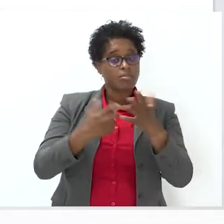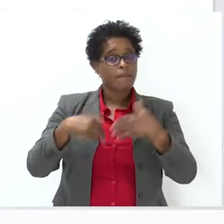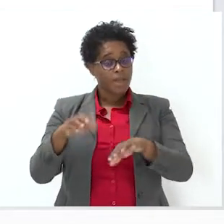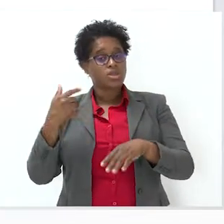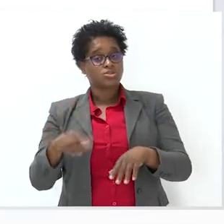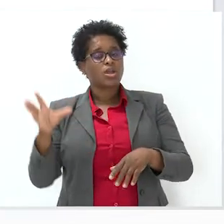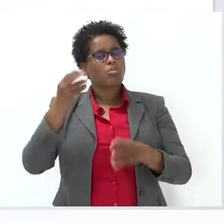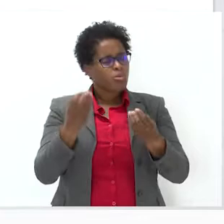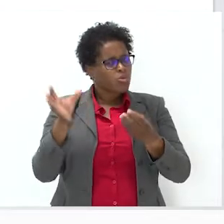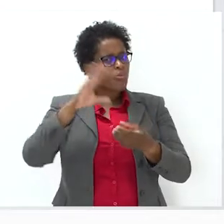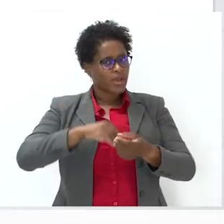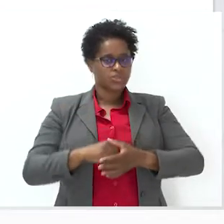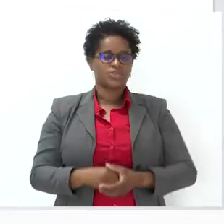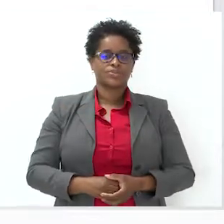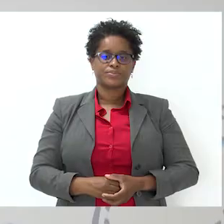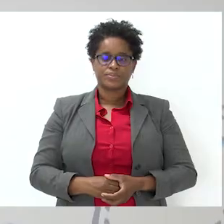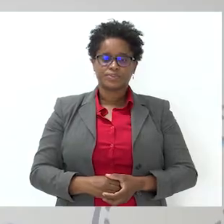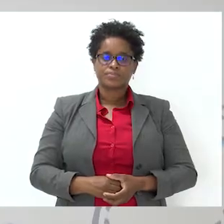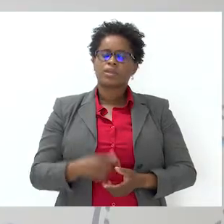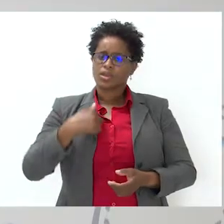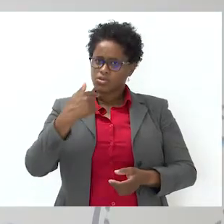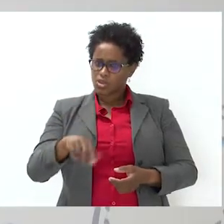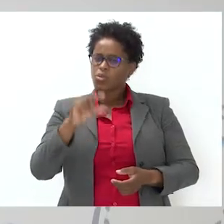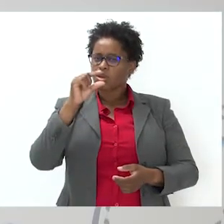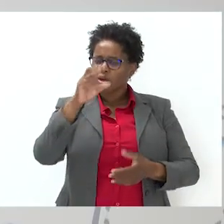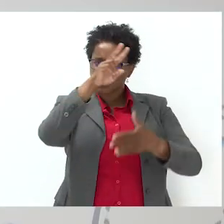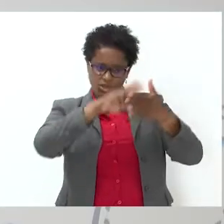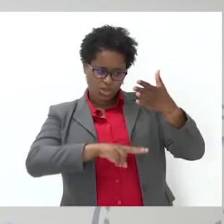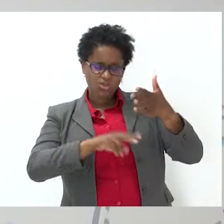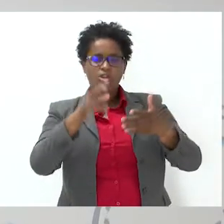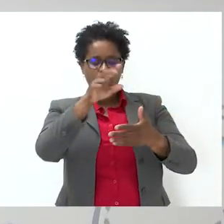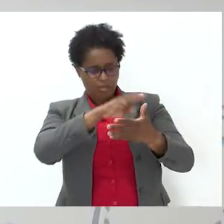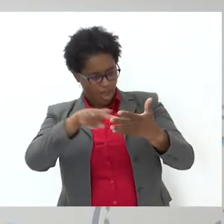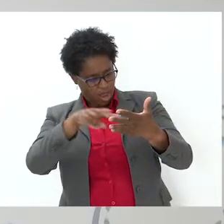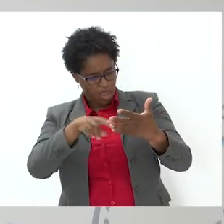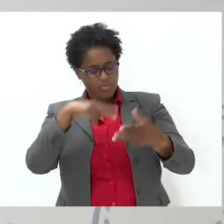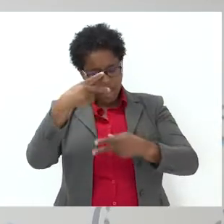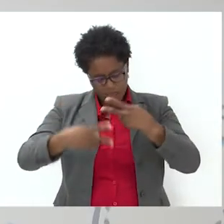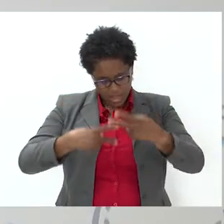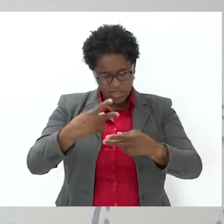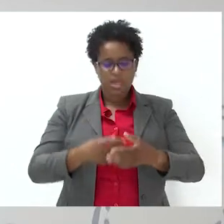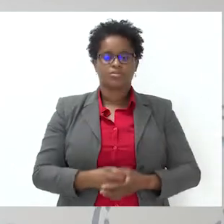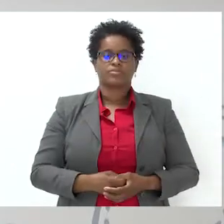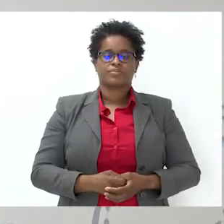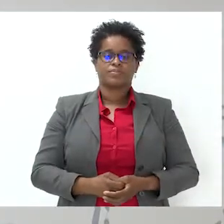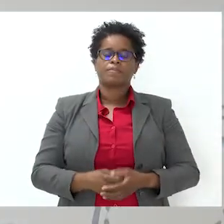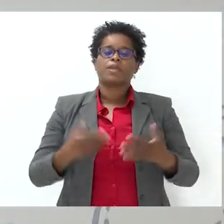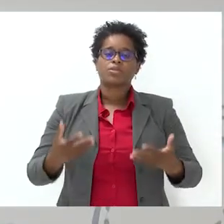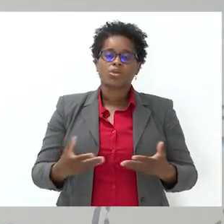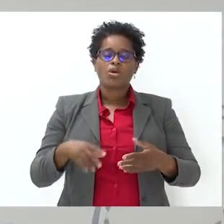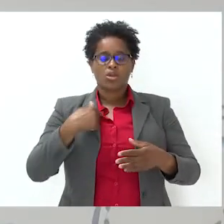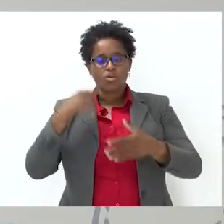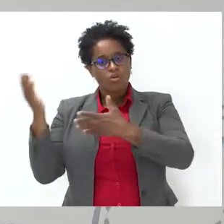muito mais. Trouxe um pequeno texto para lermos e analisarmos.